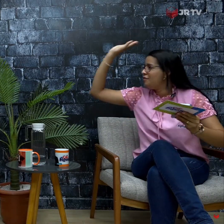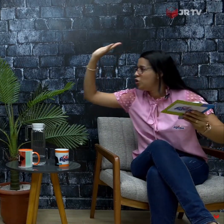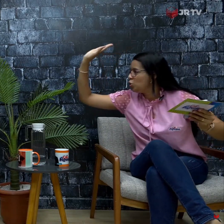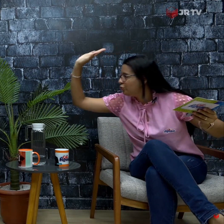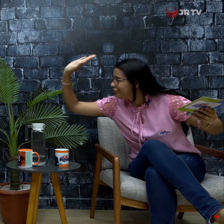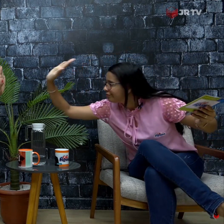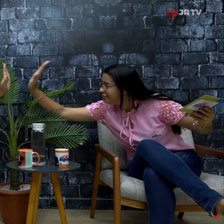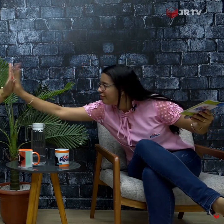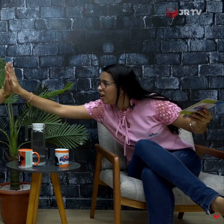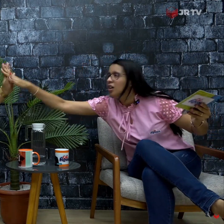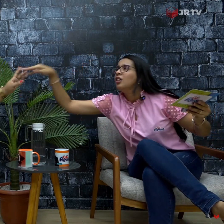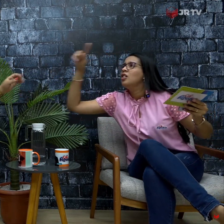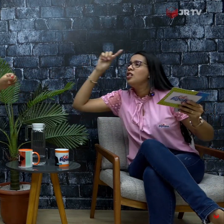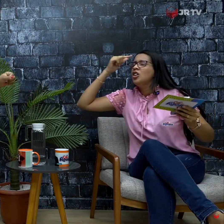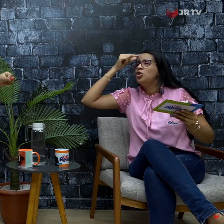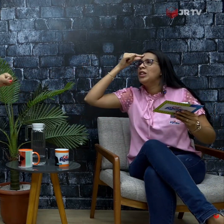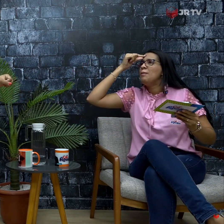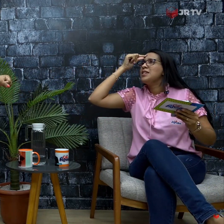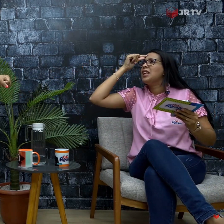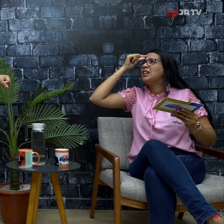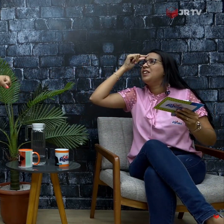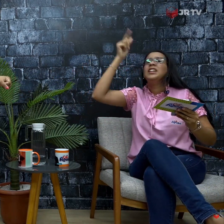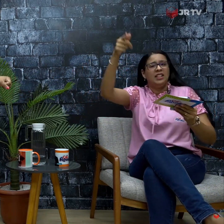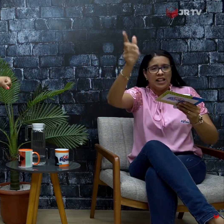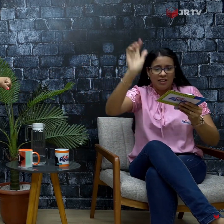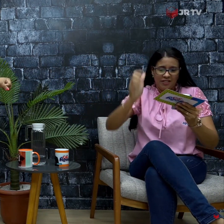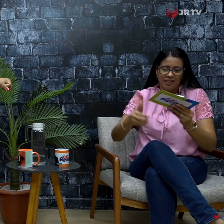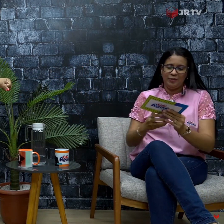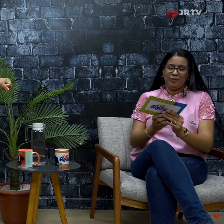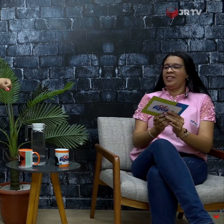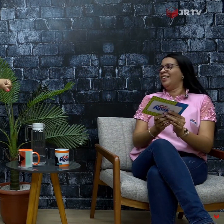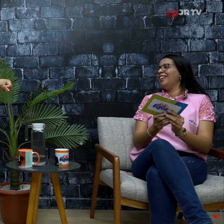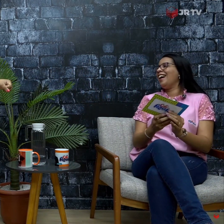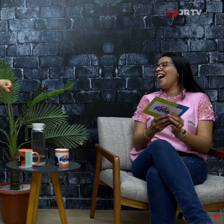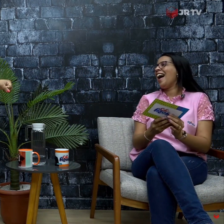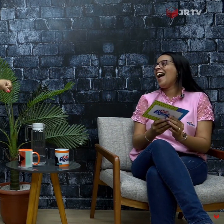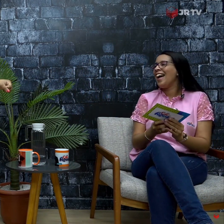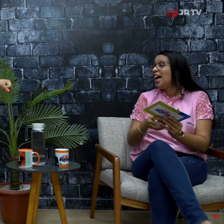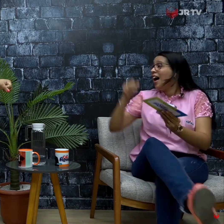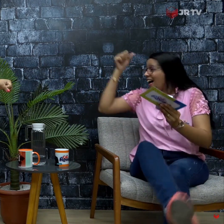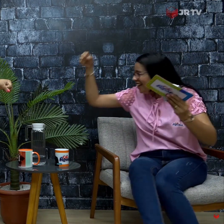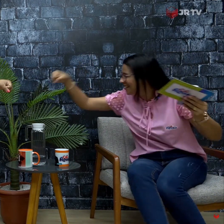Assim, tá fechou. Enquanto as outras não chegam. Deixa eu levar lavada. Tá lavada.